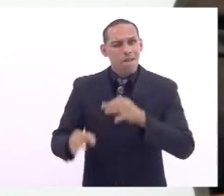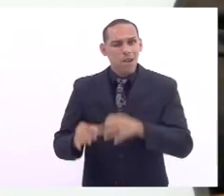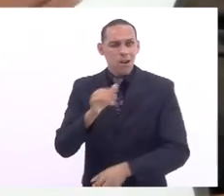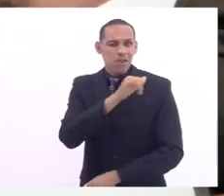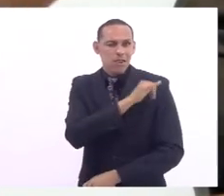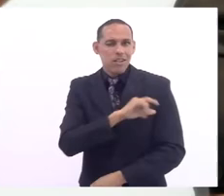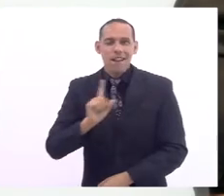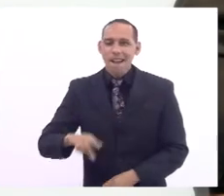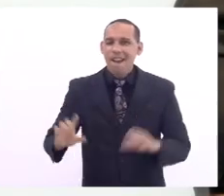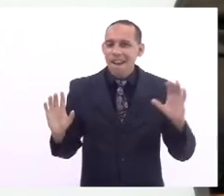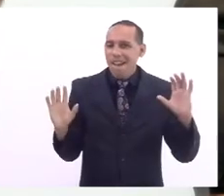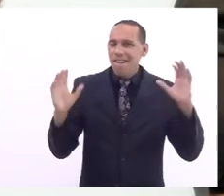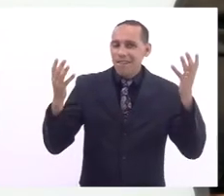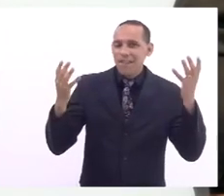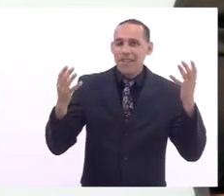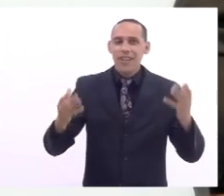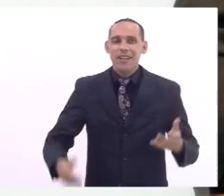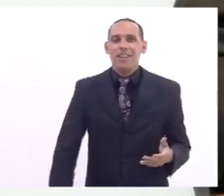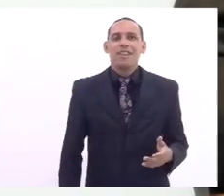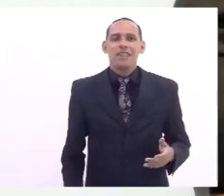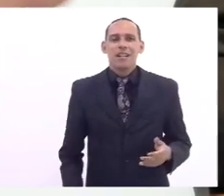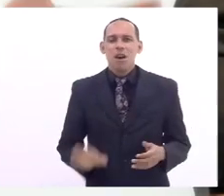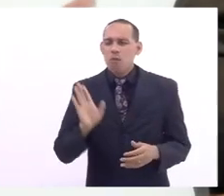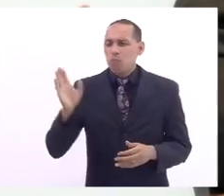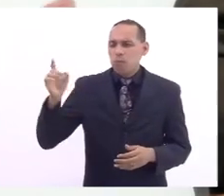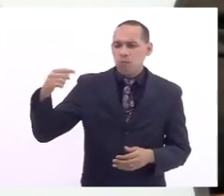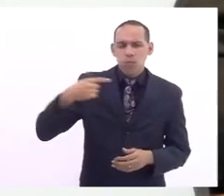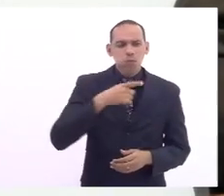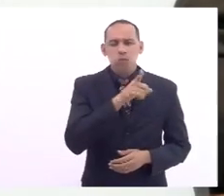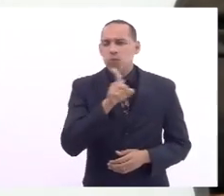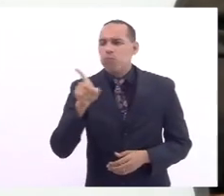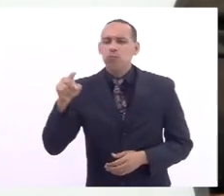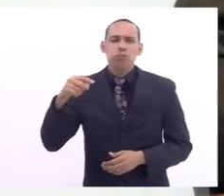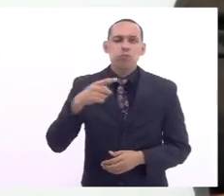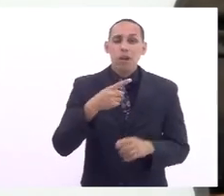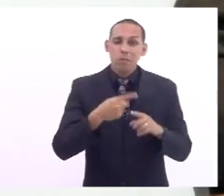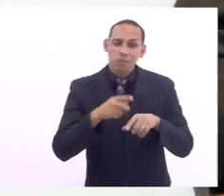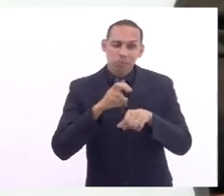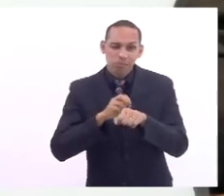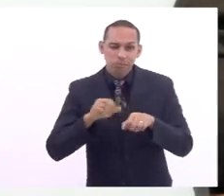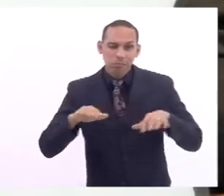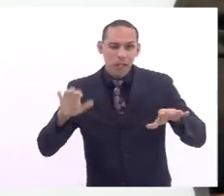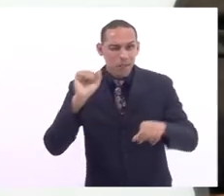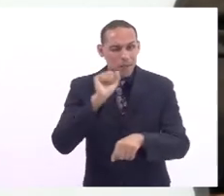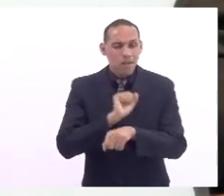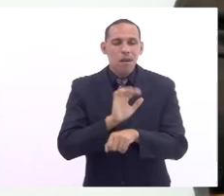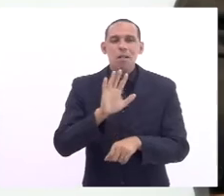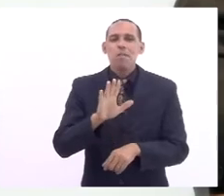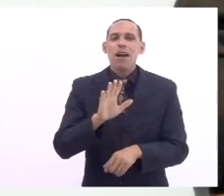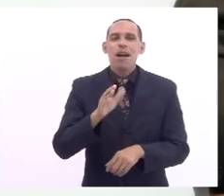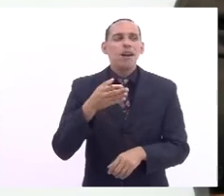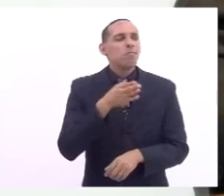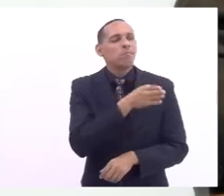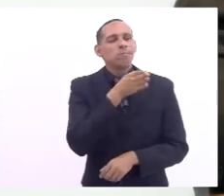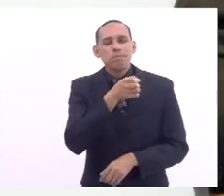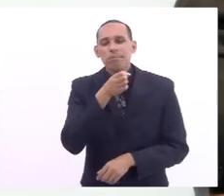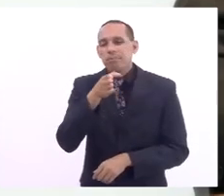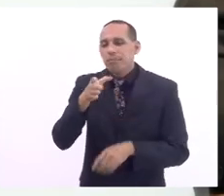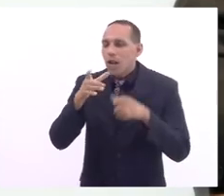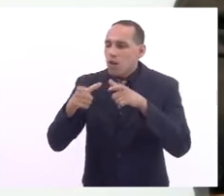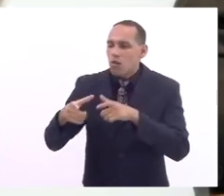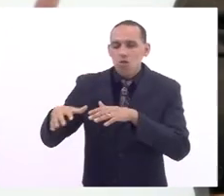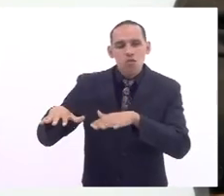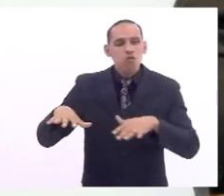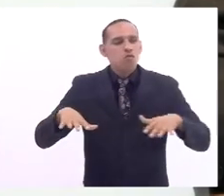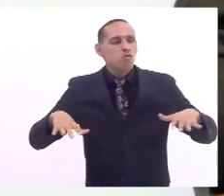né é que é um evento que a gente circulou muito a Metrópole também foi interrompido por conta da pandemia eu acho que viu na prática ali um pouco dessa